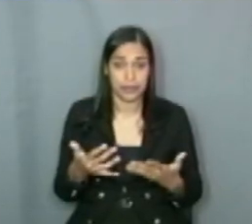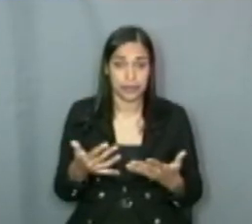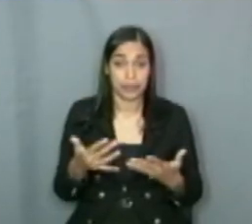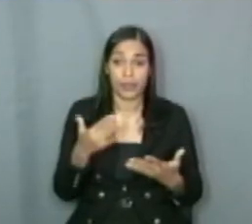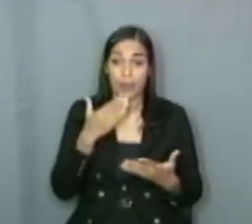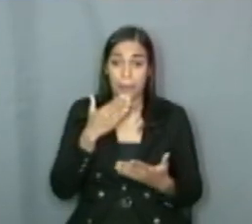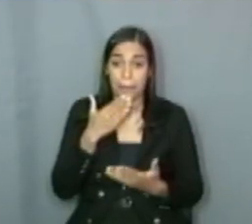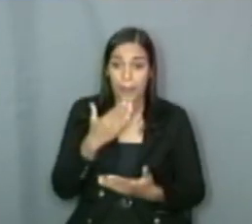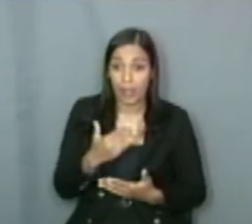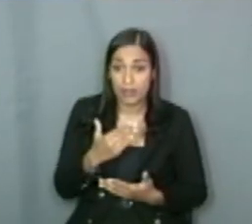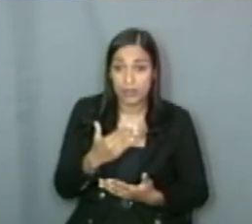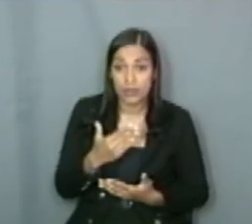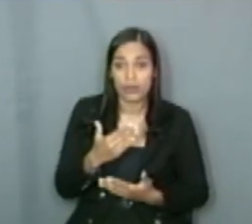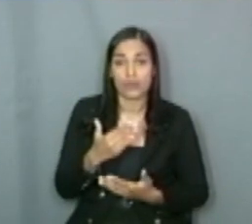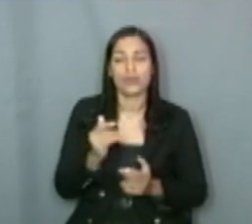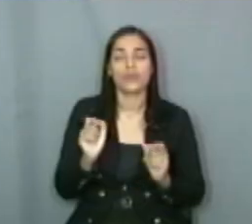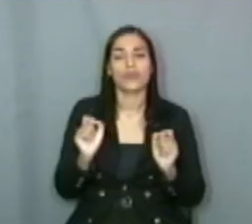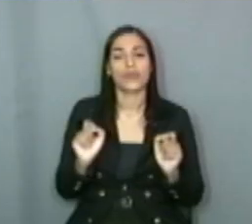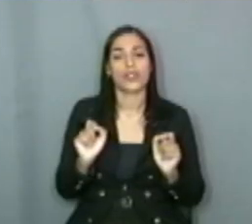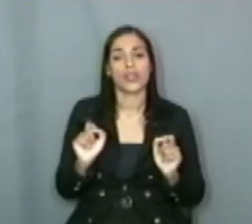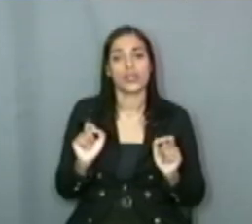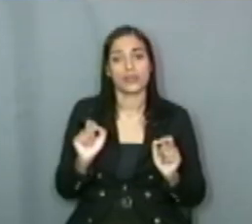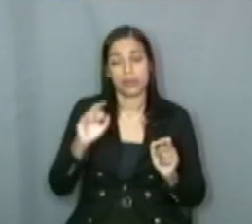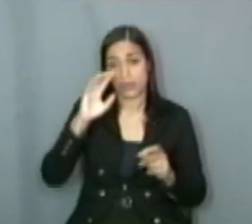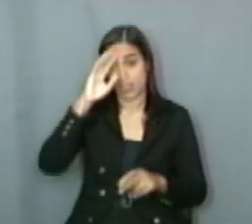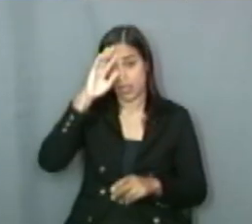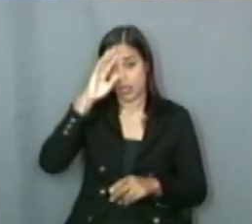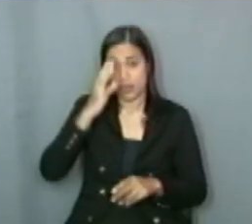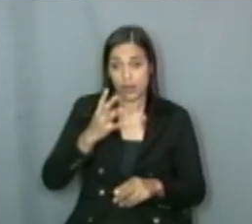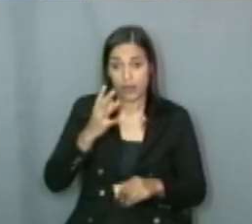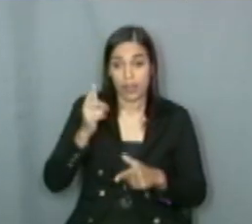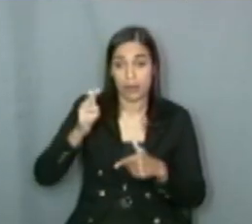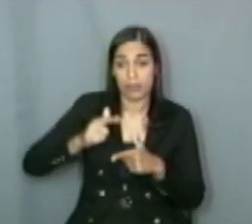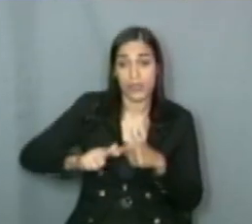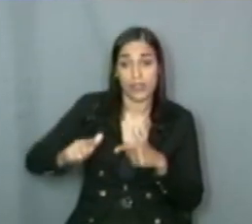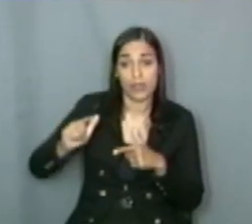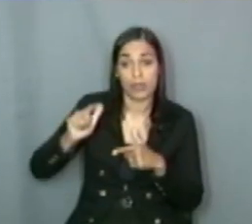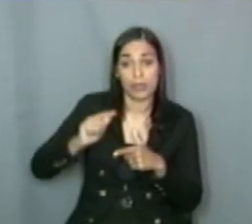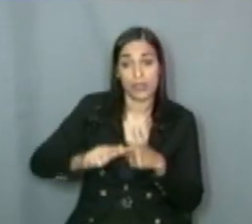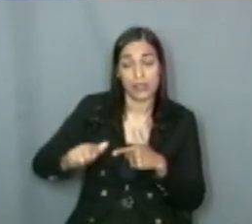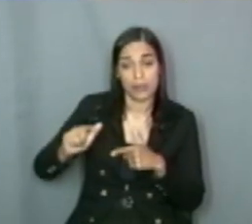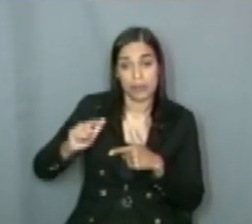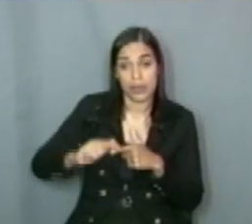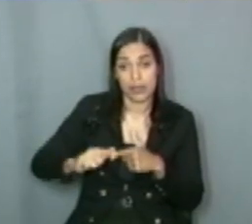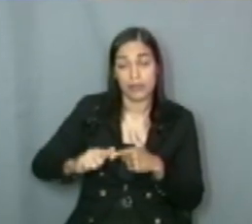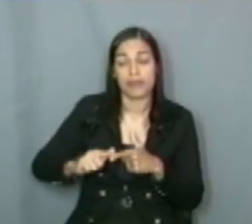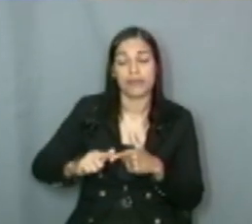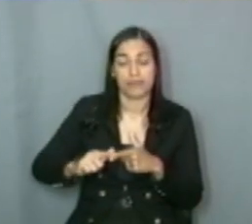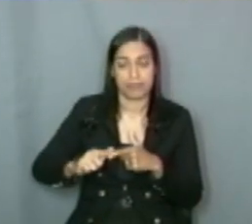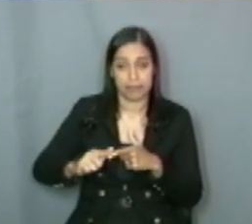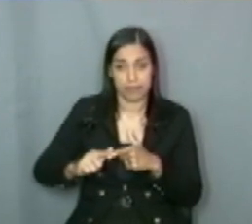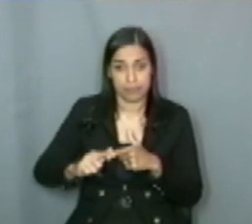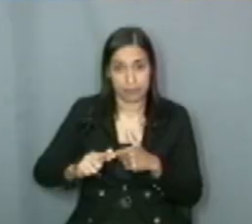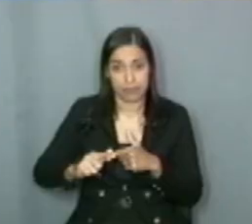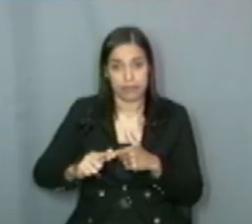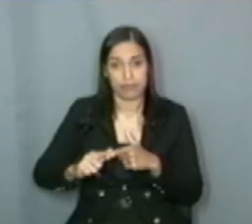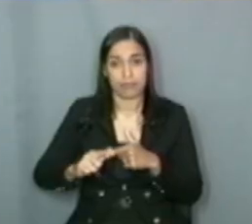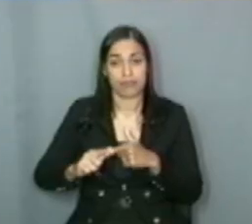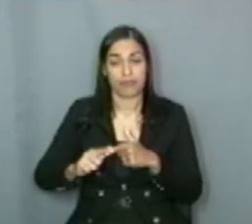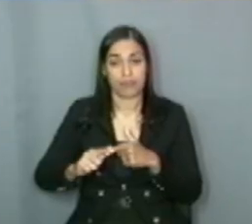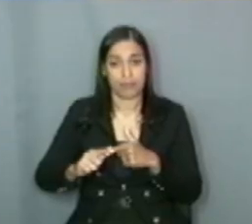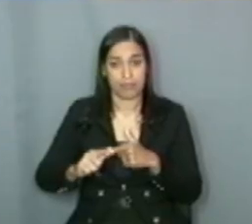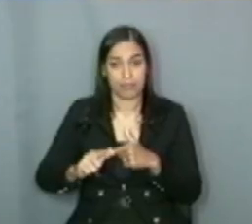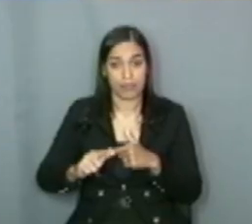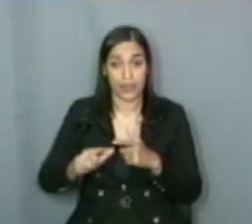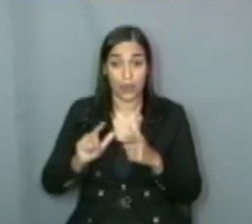Eu peço para que sejam tomadas providências urgentes quanto às